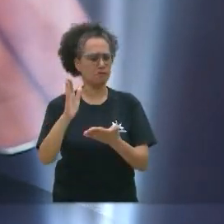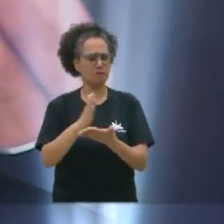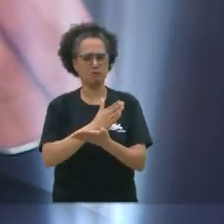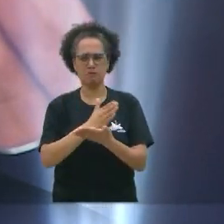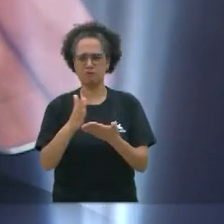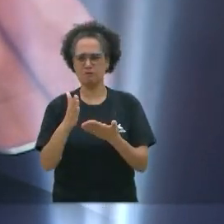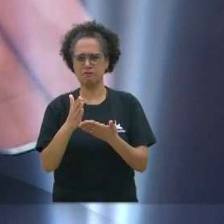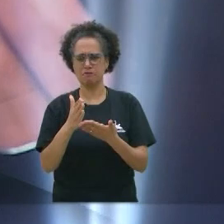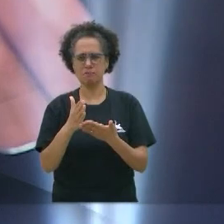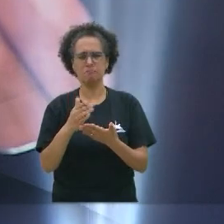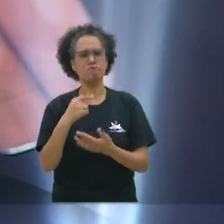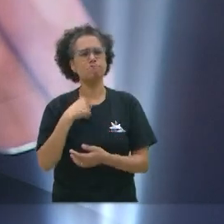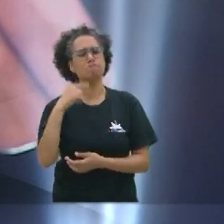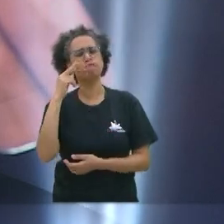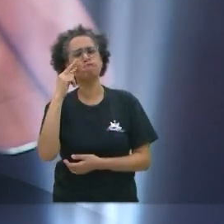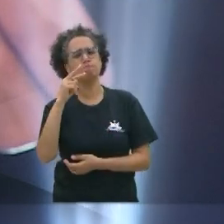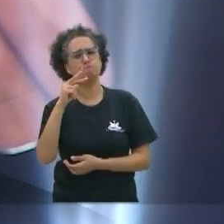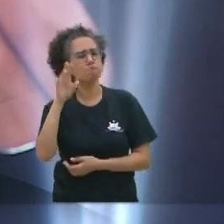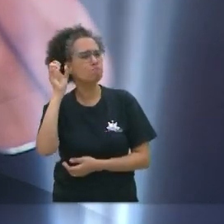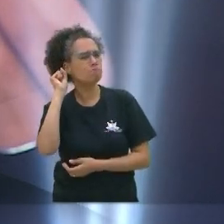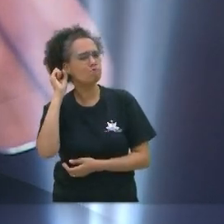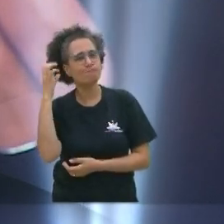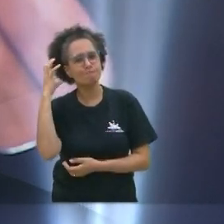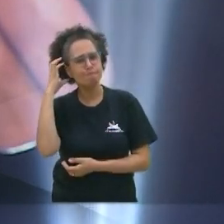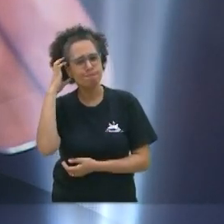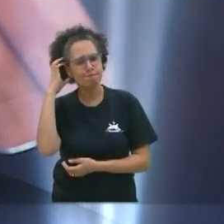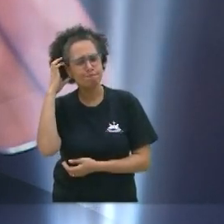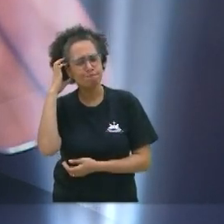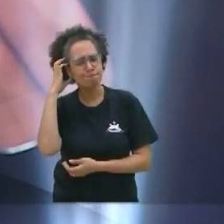eu ouço pelo rádio.